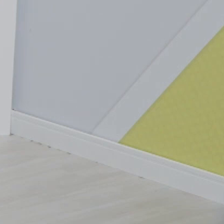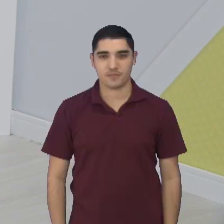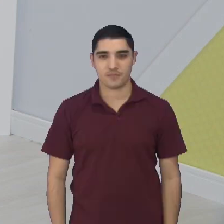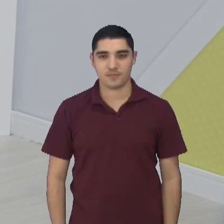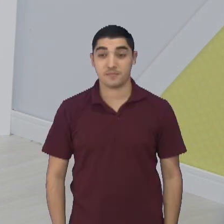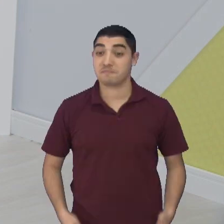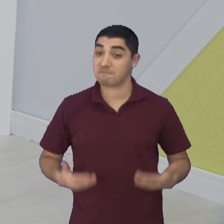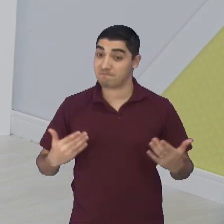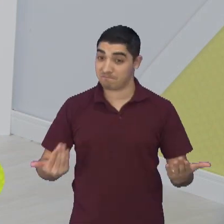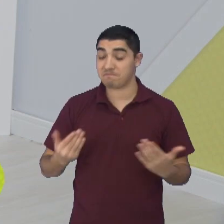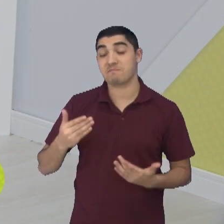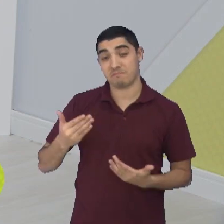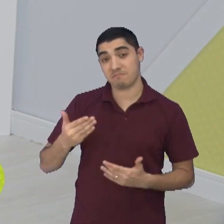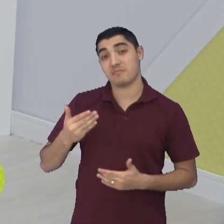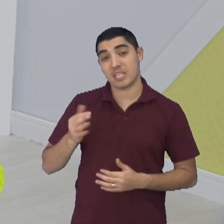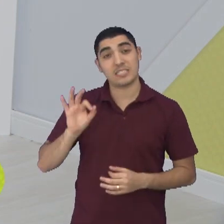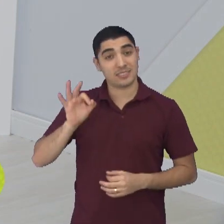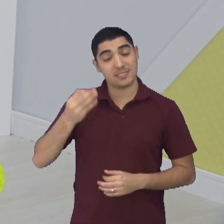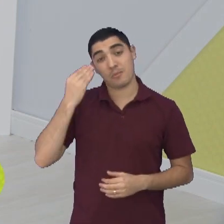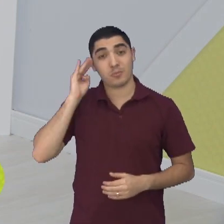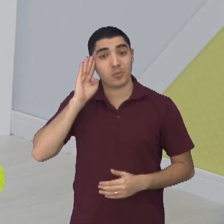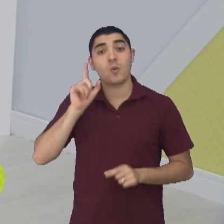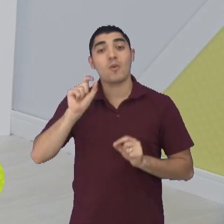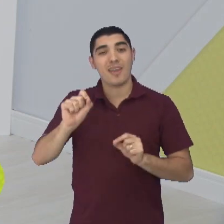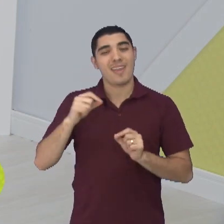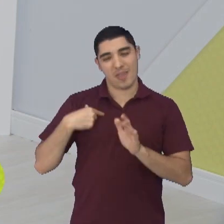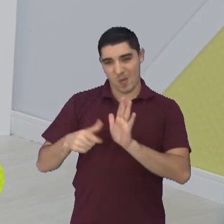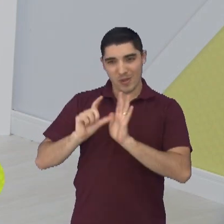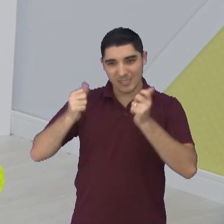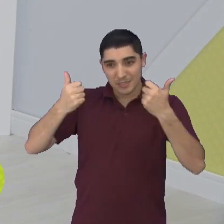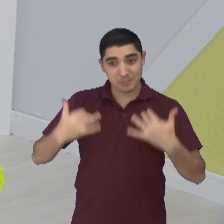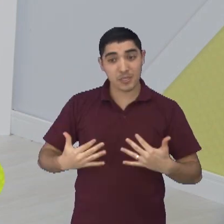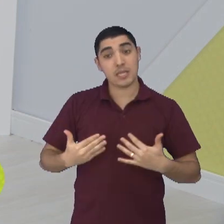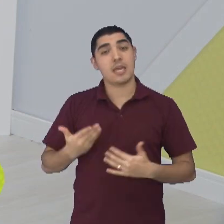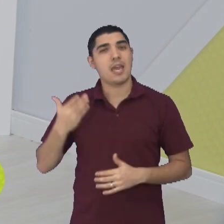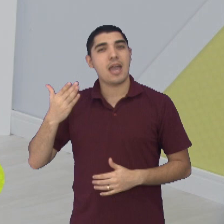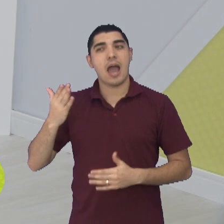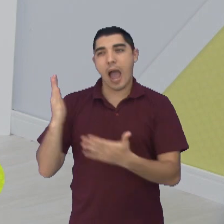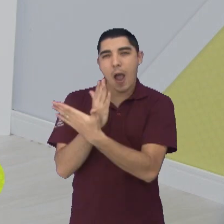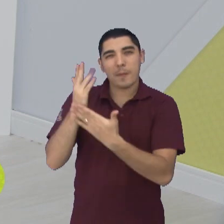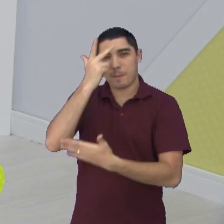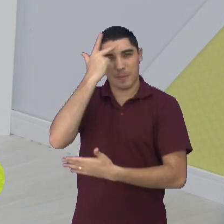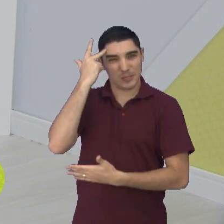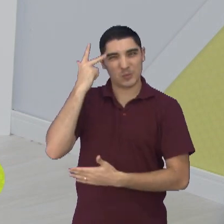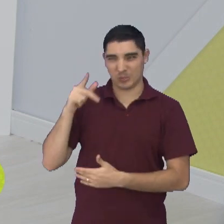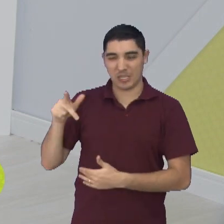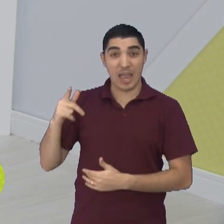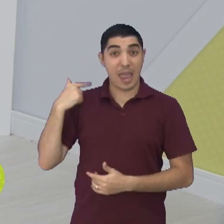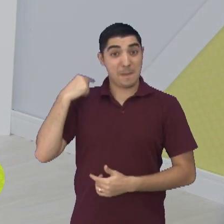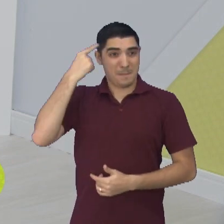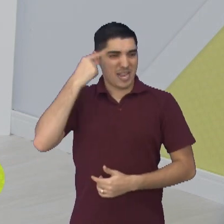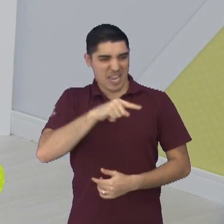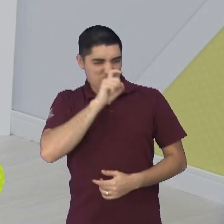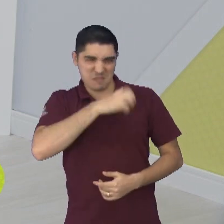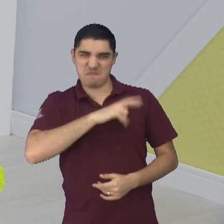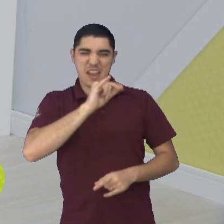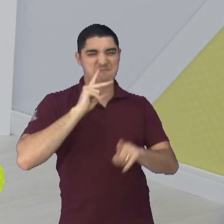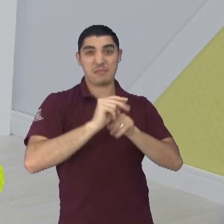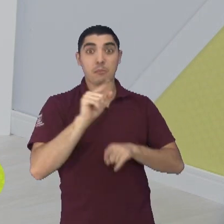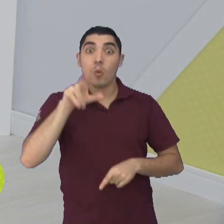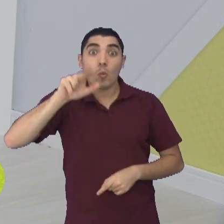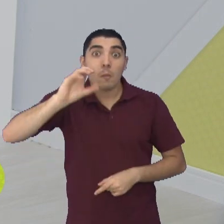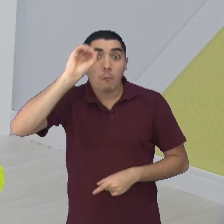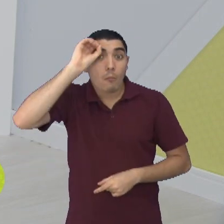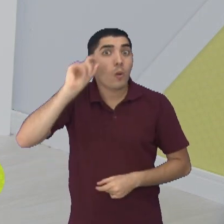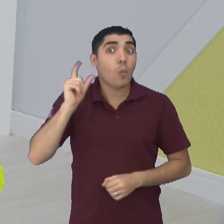Pois é, Brunão, como eu falei na abertura, não dava nem para o mais entusiasta torcedor da Águia esperar uma goleada por 4-0, e ela